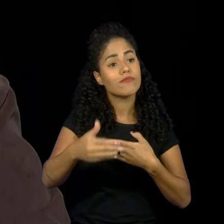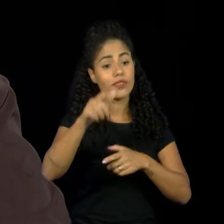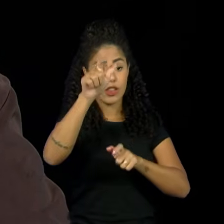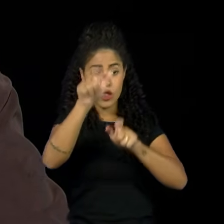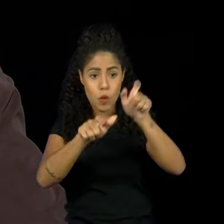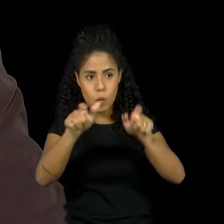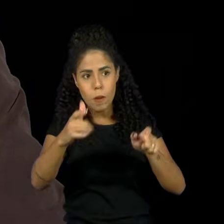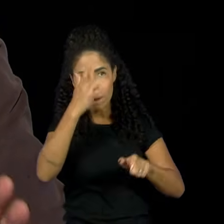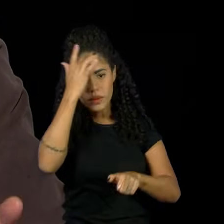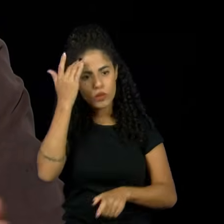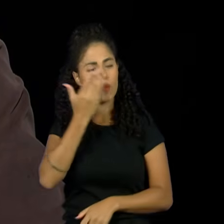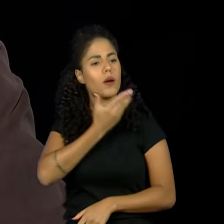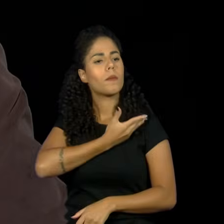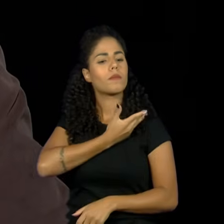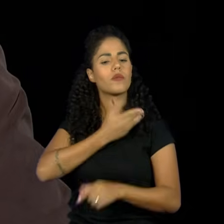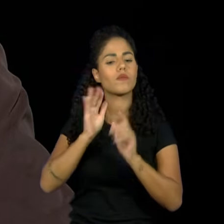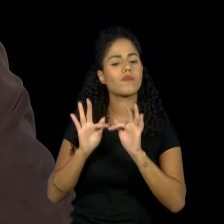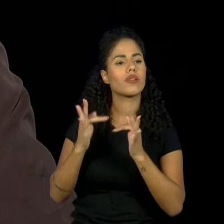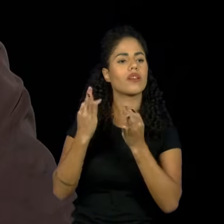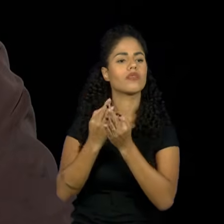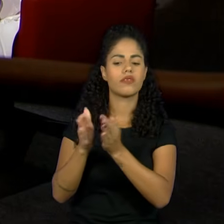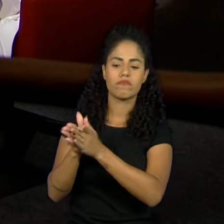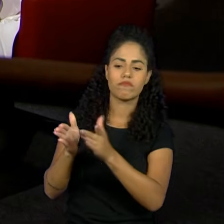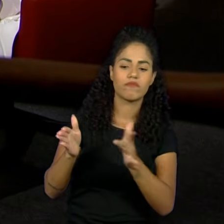parente querido que está no fim?